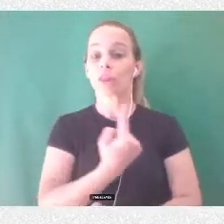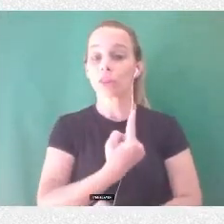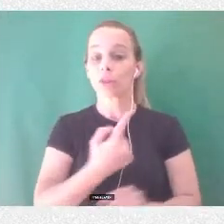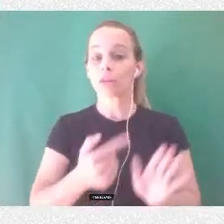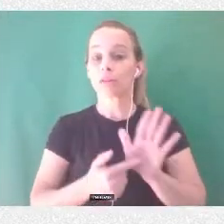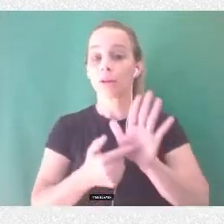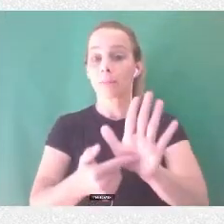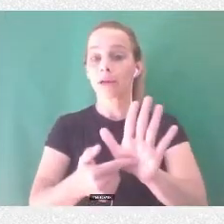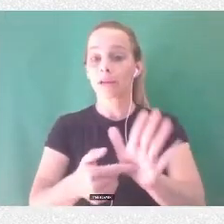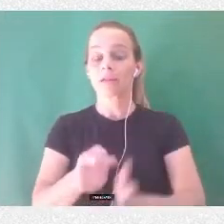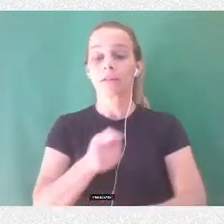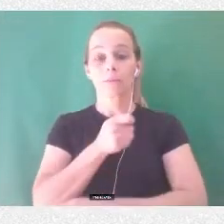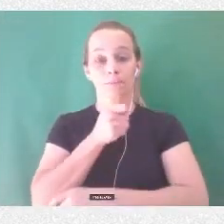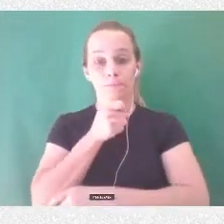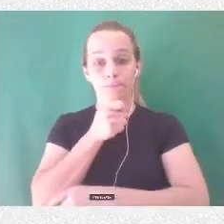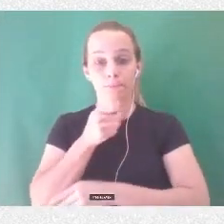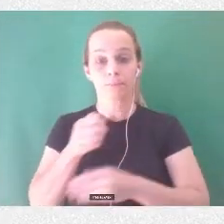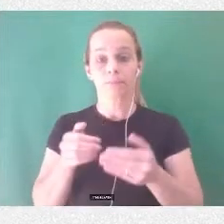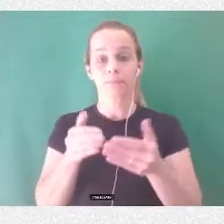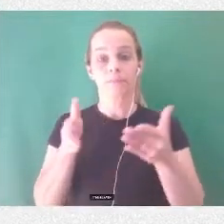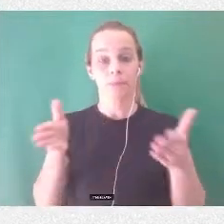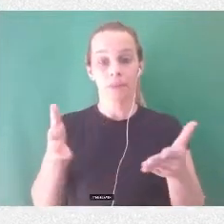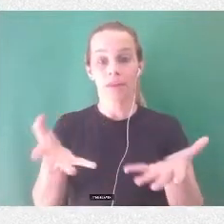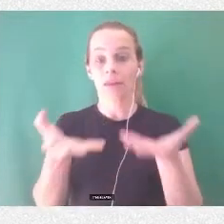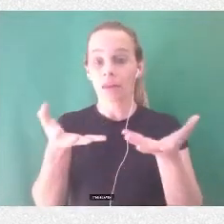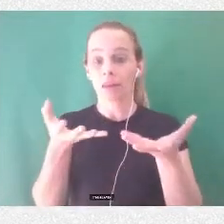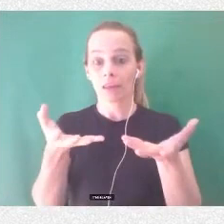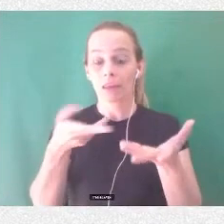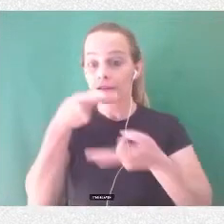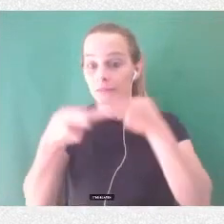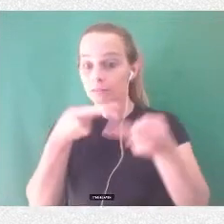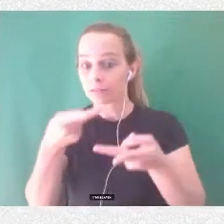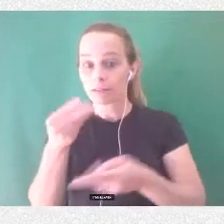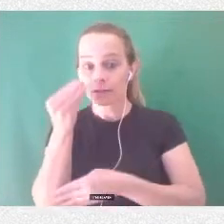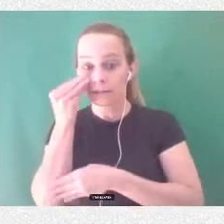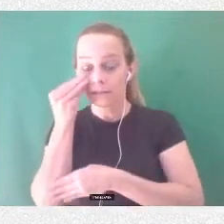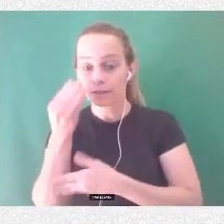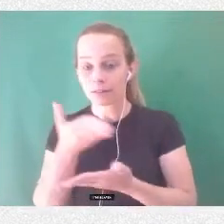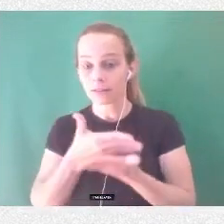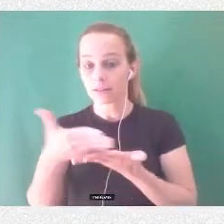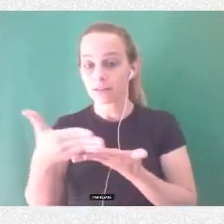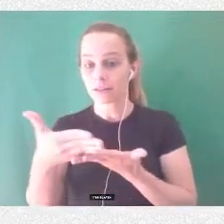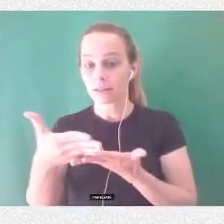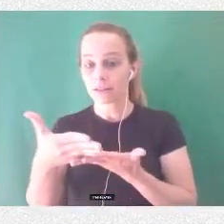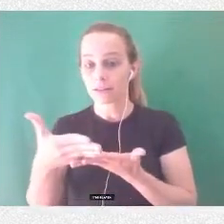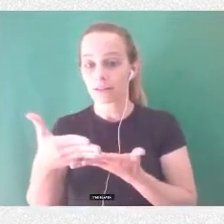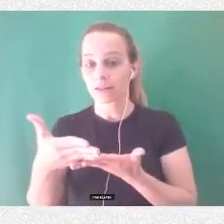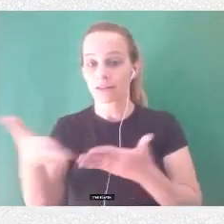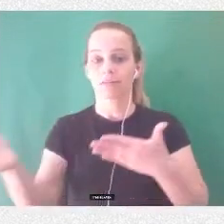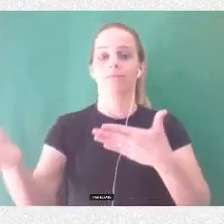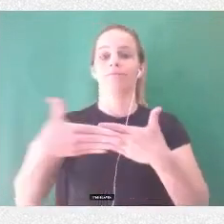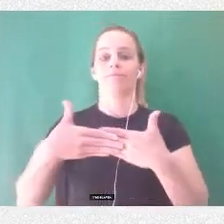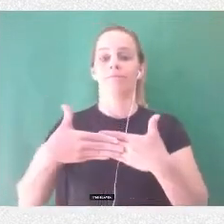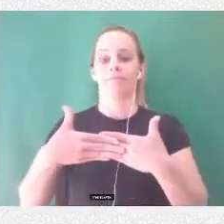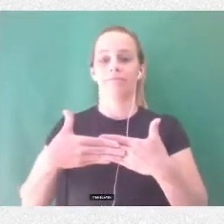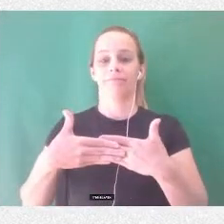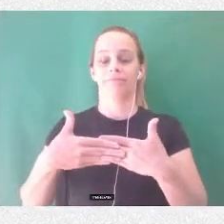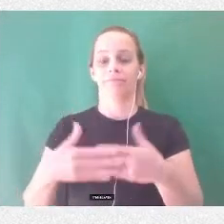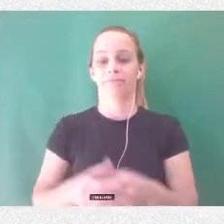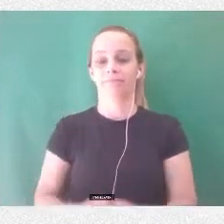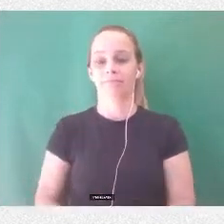microfone aberto, senhora Gabriela. Quer tentar fazer uso da palavra neste momento? Ah, fechou novamente o microfone.